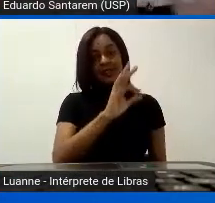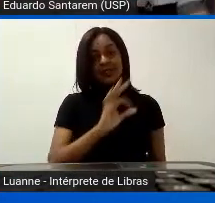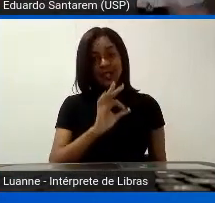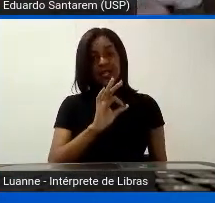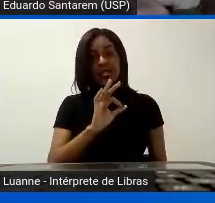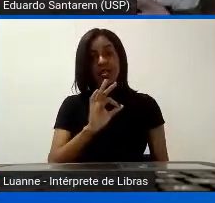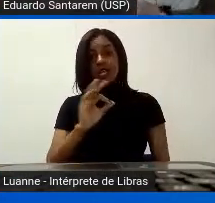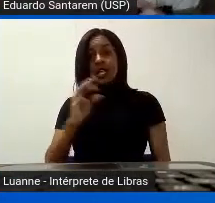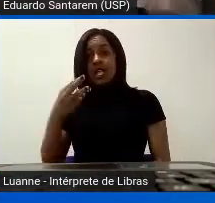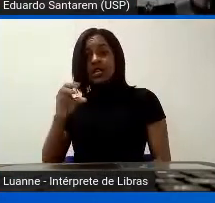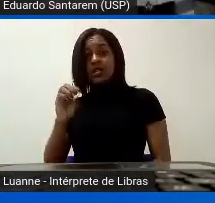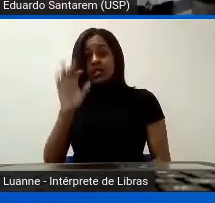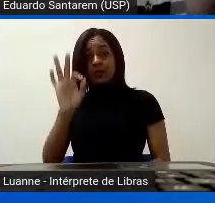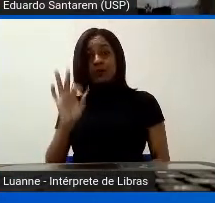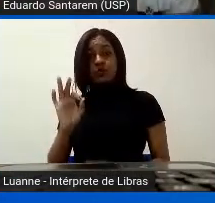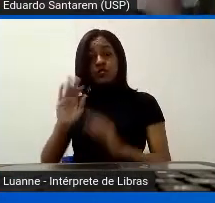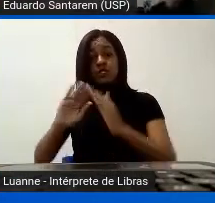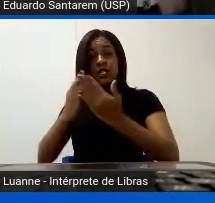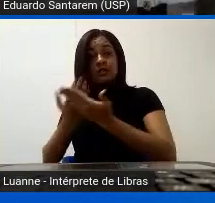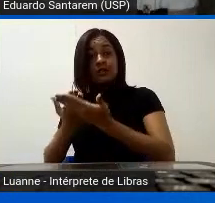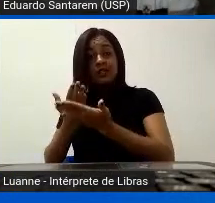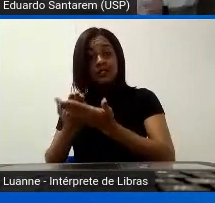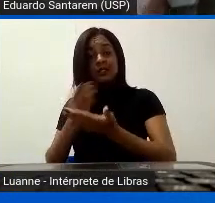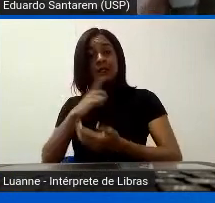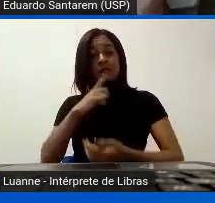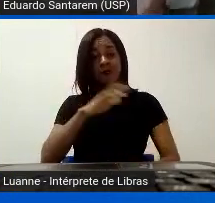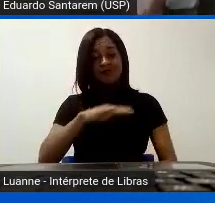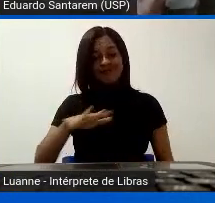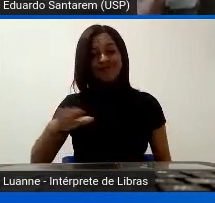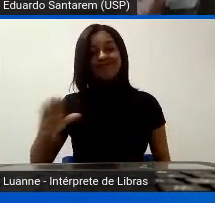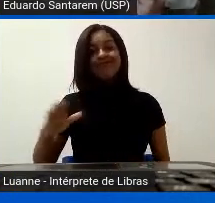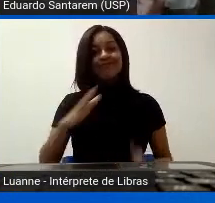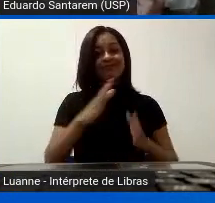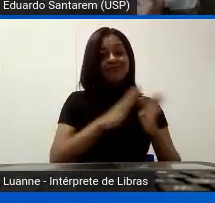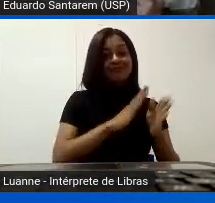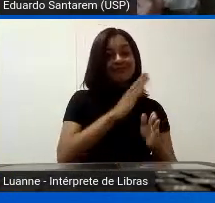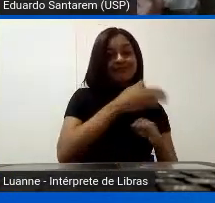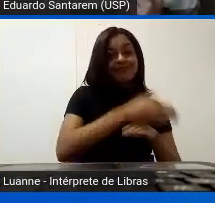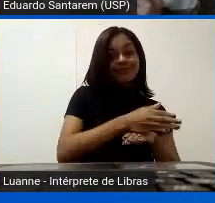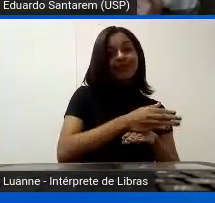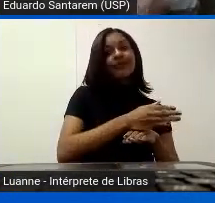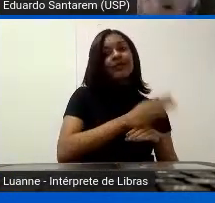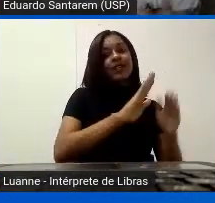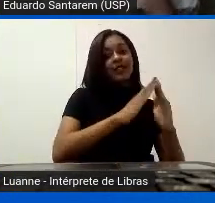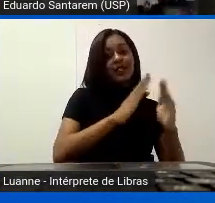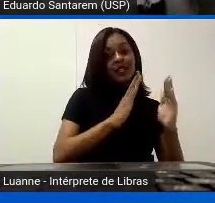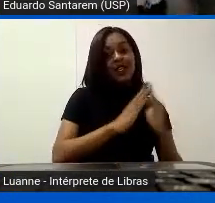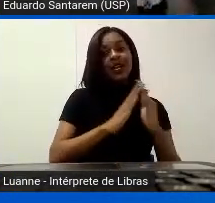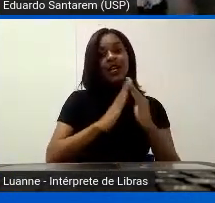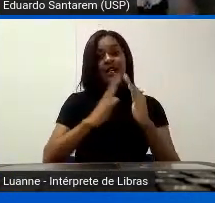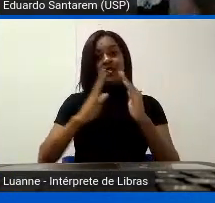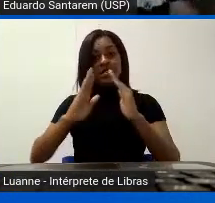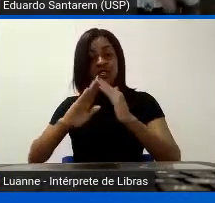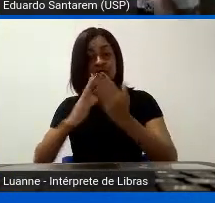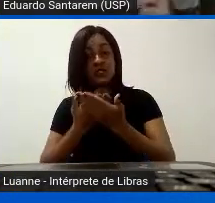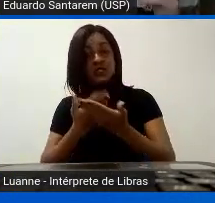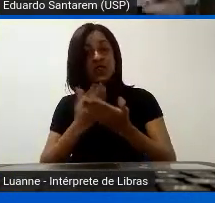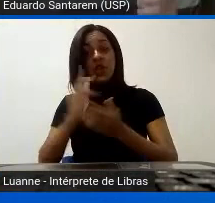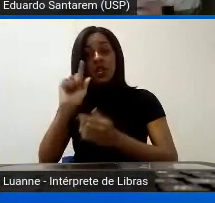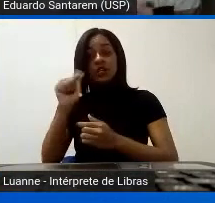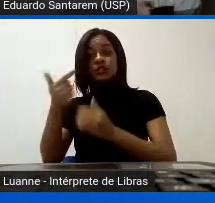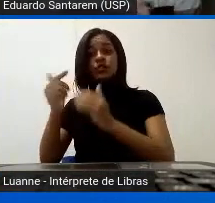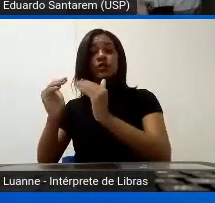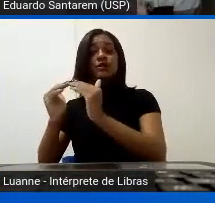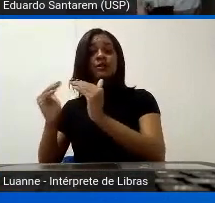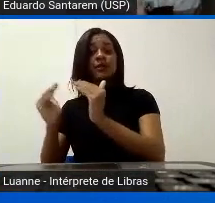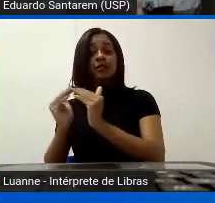não é uma coisa ou outra né tem criança que acessa em casa acessar na escola acessa na casa de outra pessoa mas vão perceber que dentro da escola